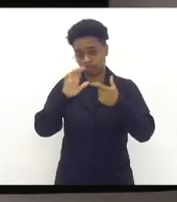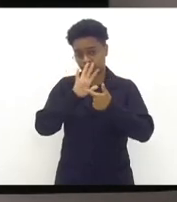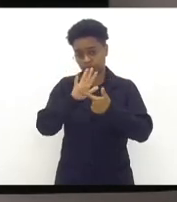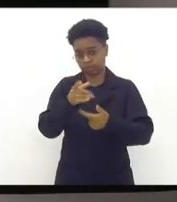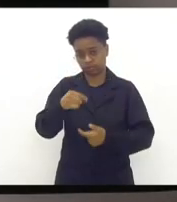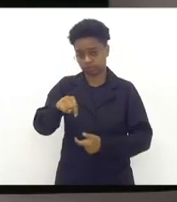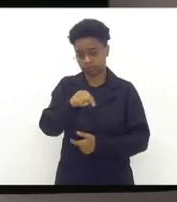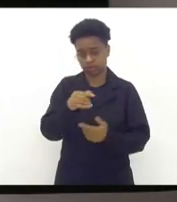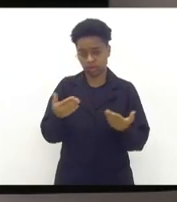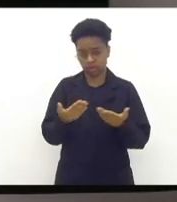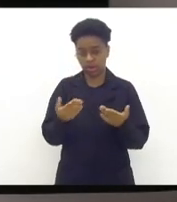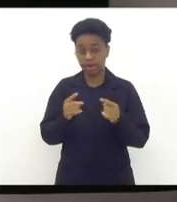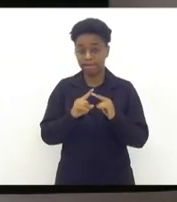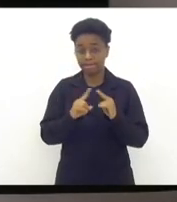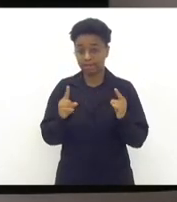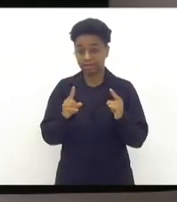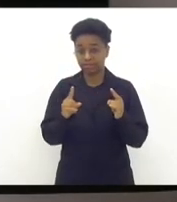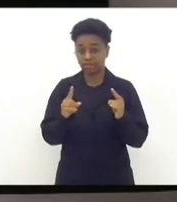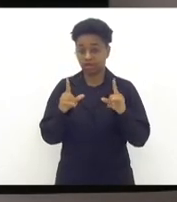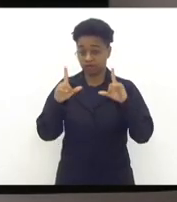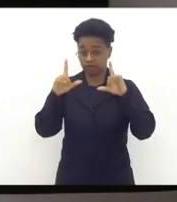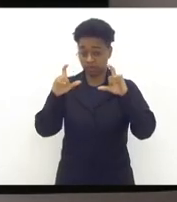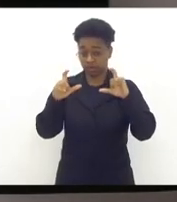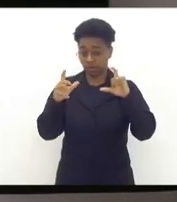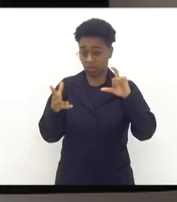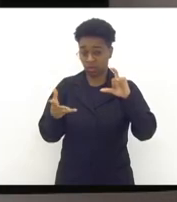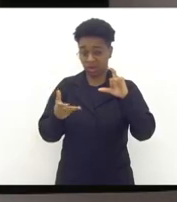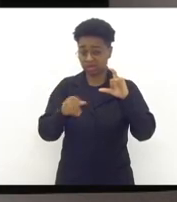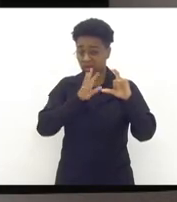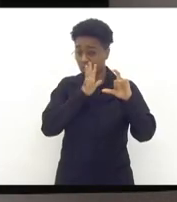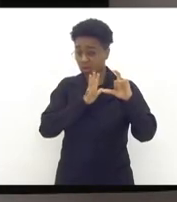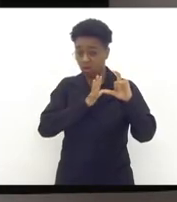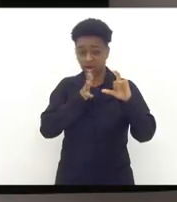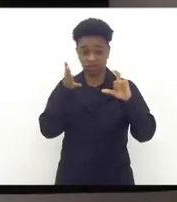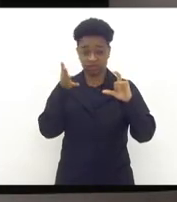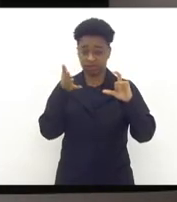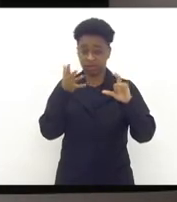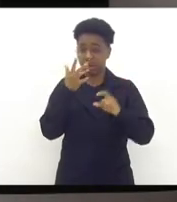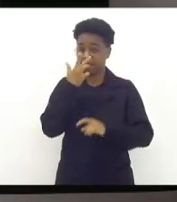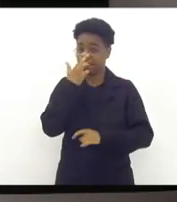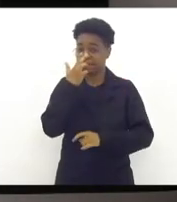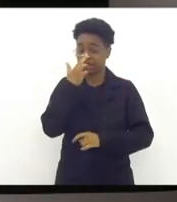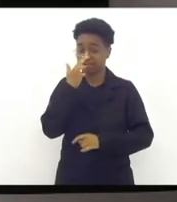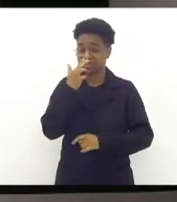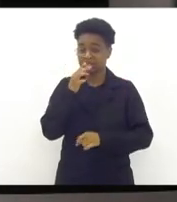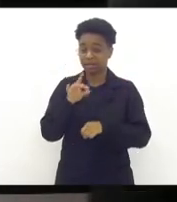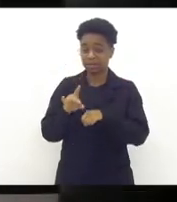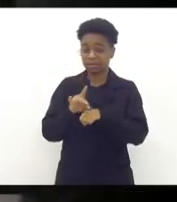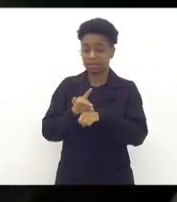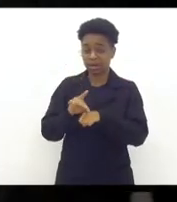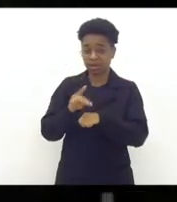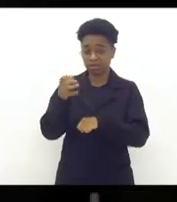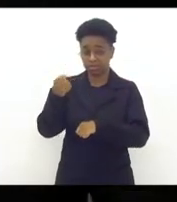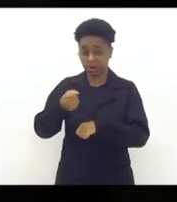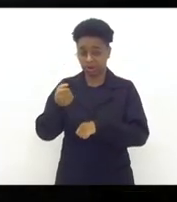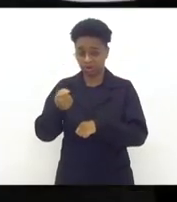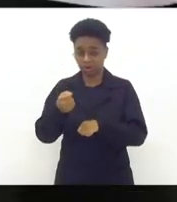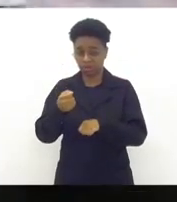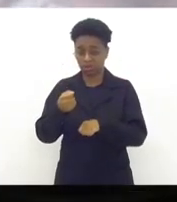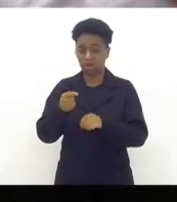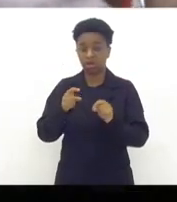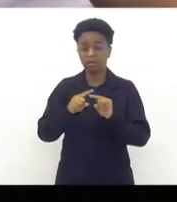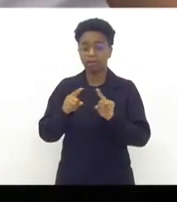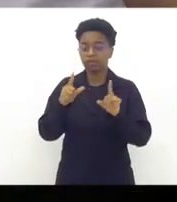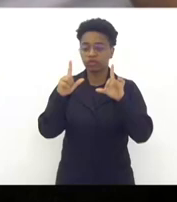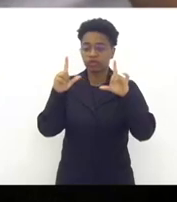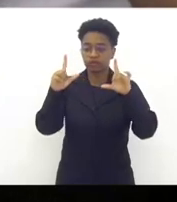momento, mas a qualidade da foto era horrível, a foto parecia que era em preto e em branco, e nessa